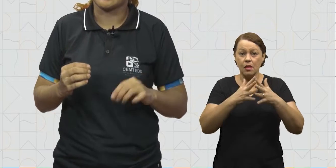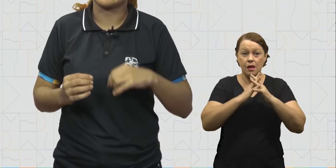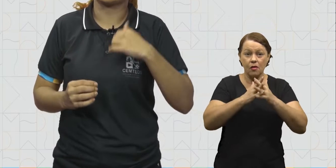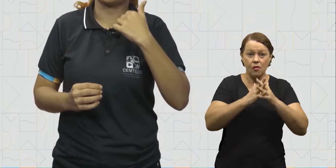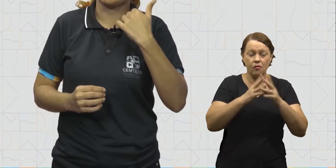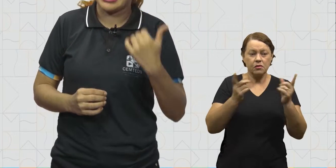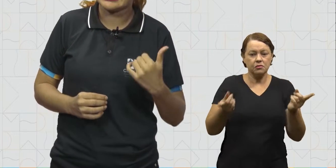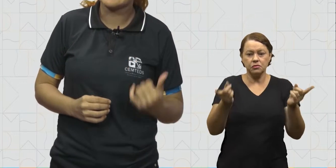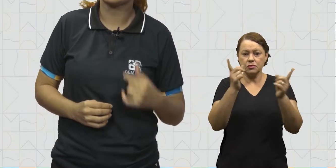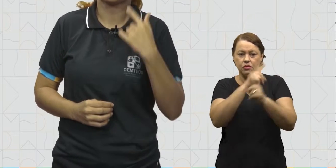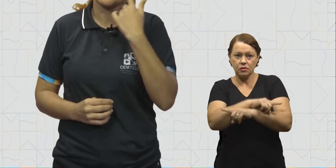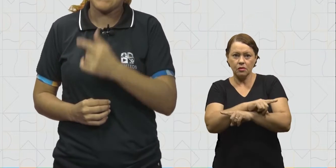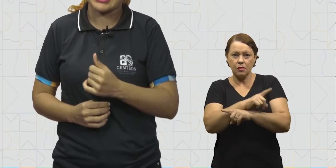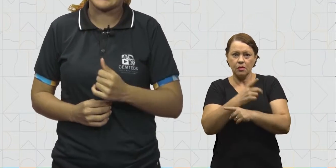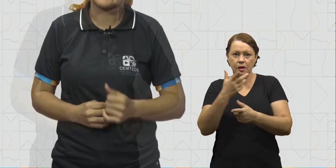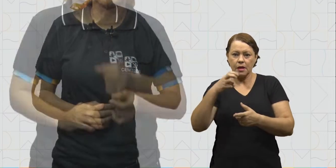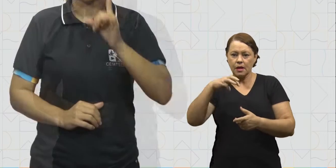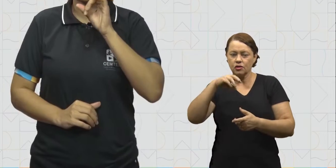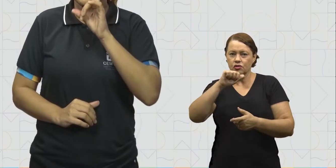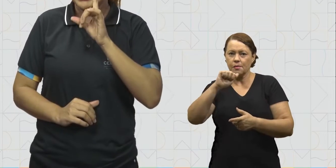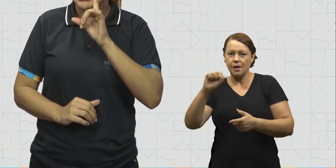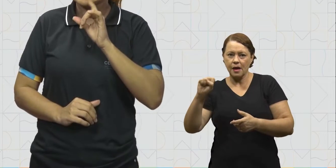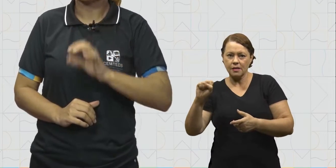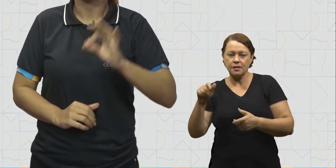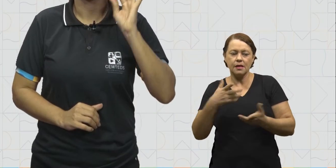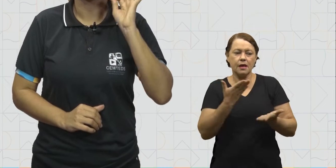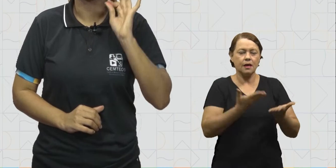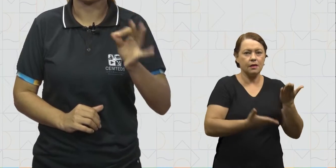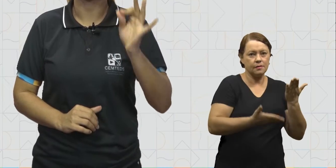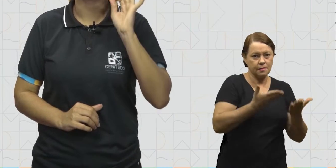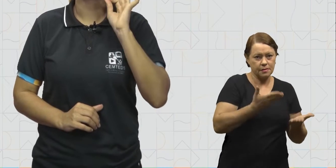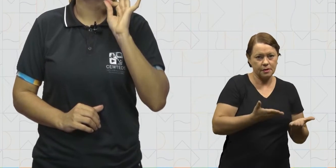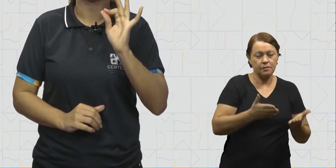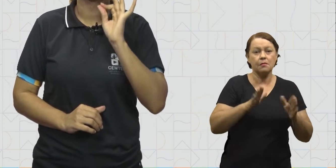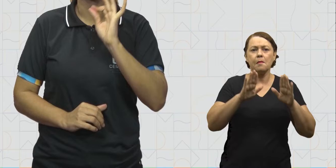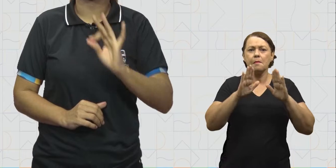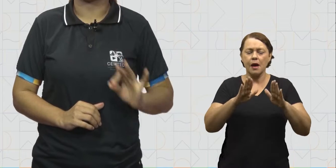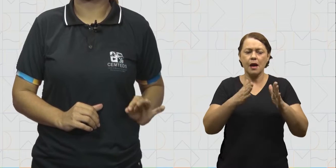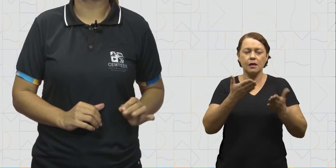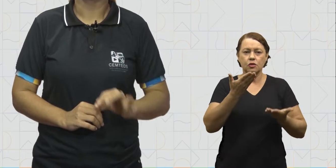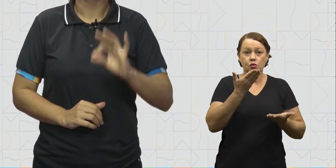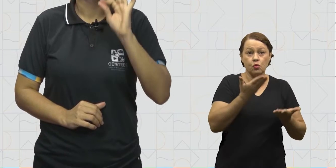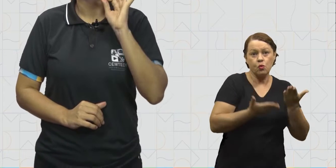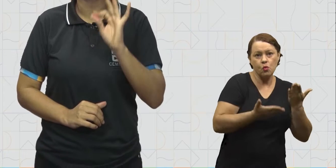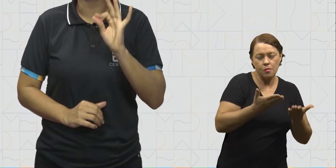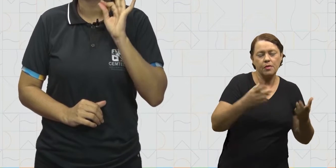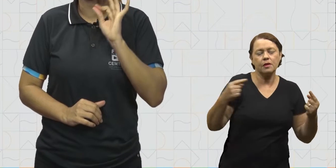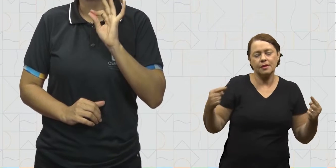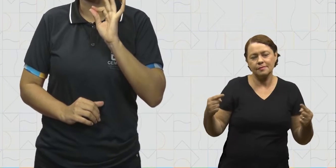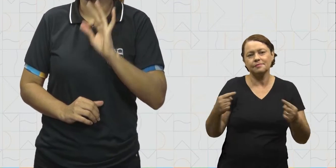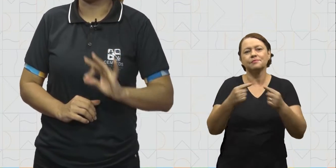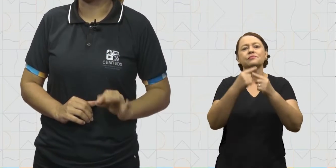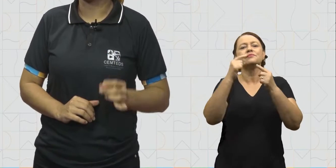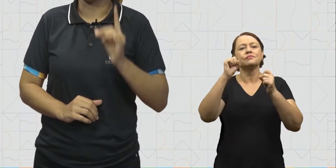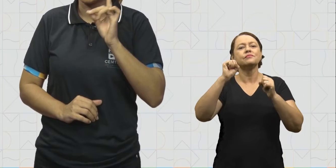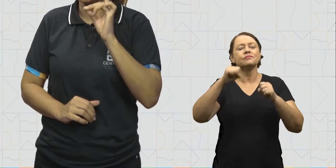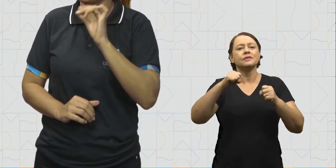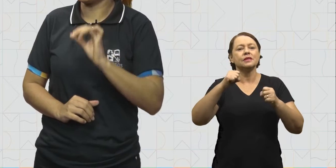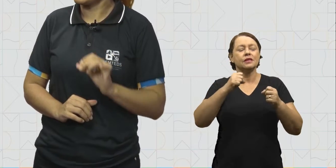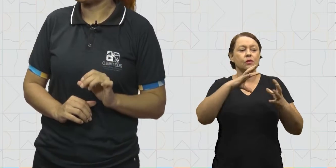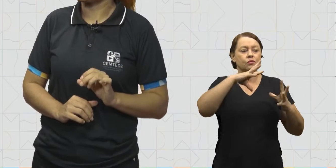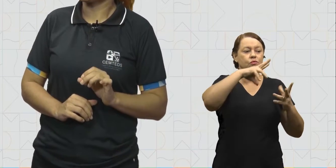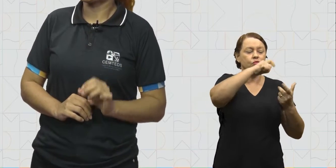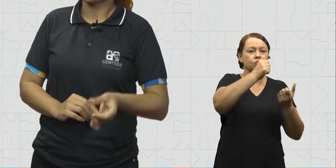de troca entre massa e peso. Mas o peso está ligado diretamente com